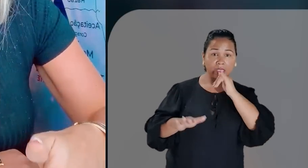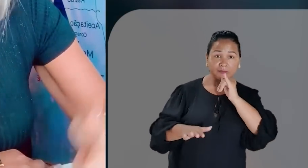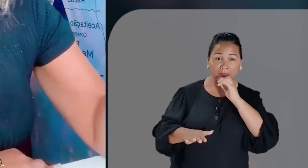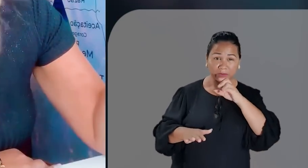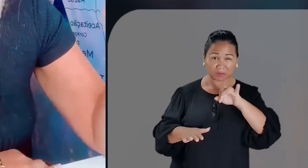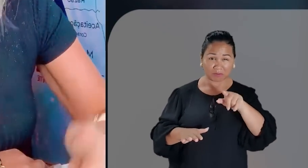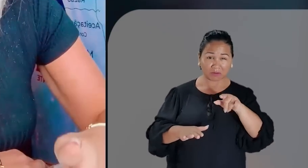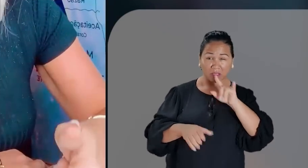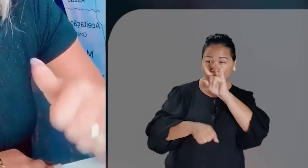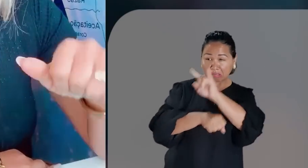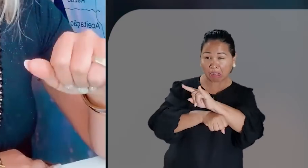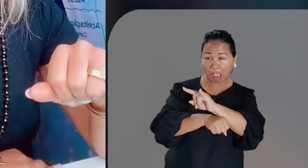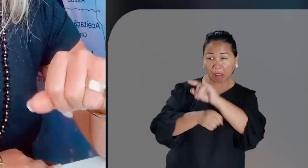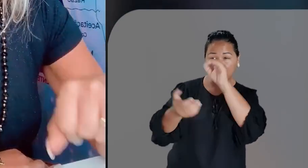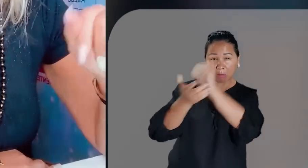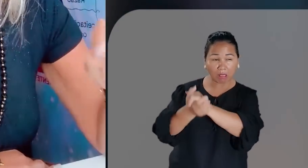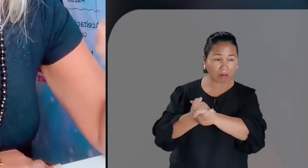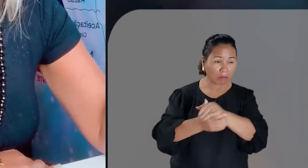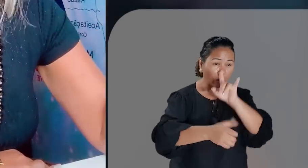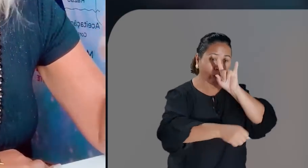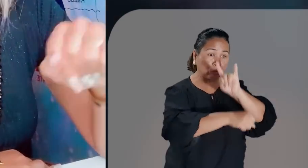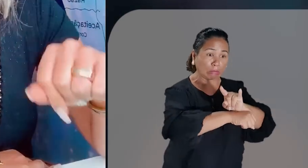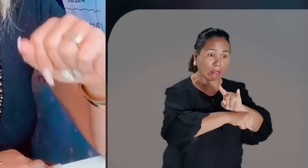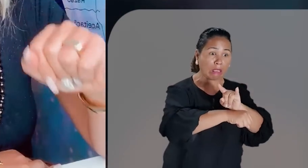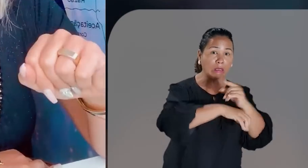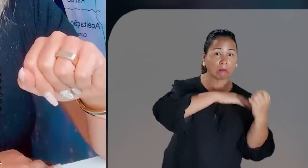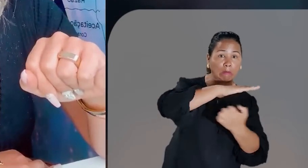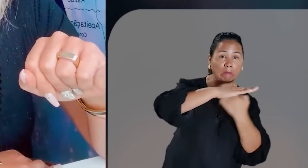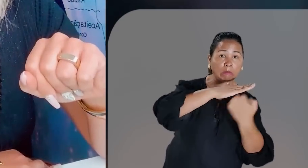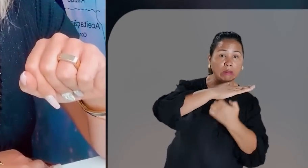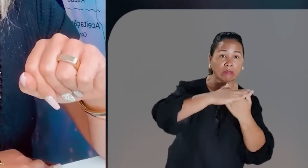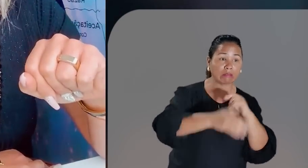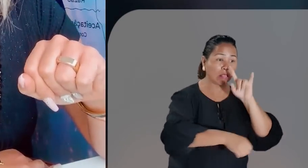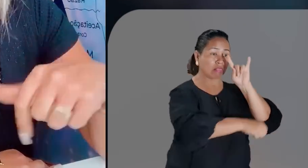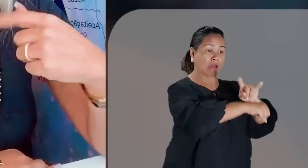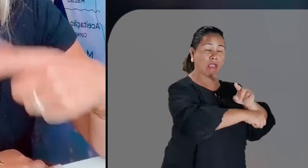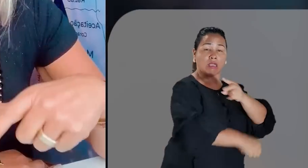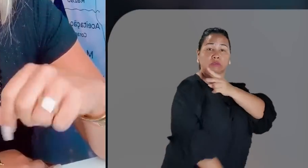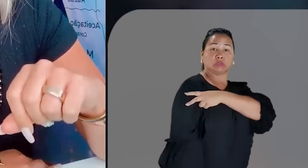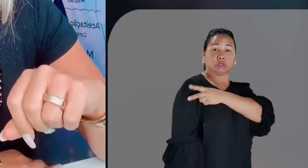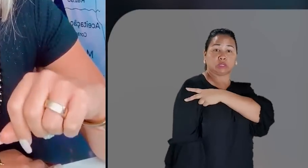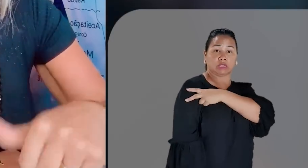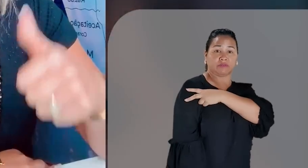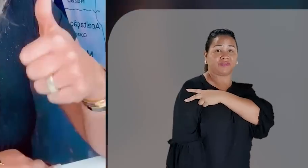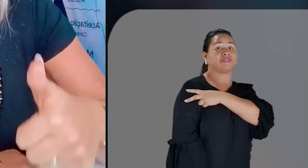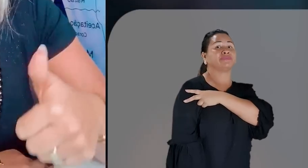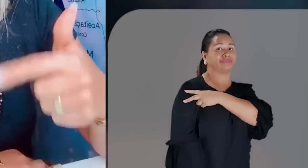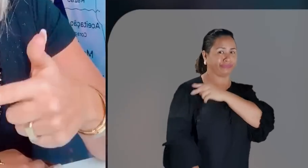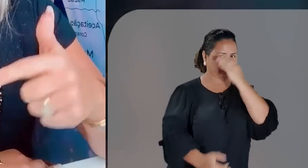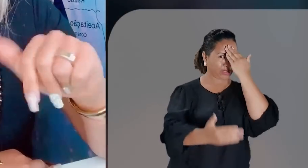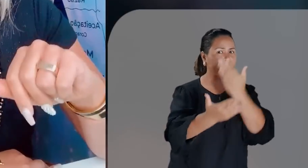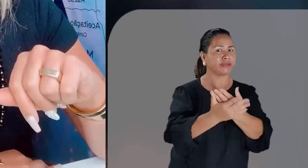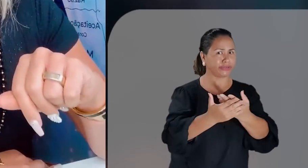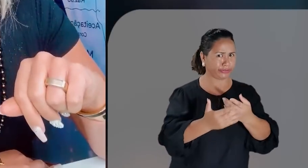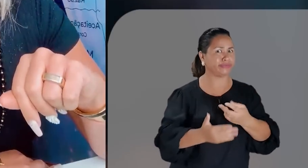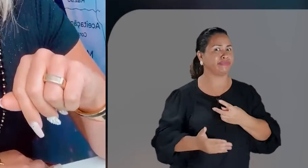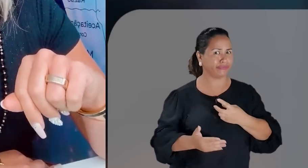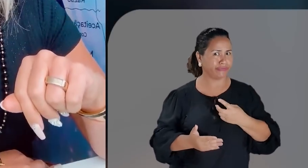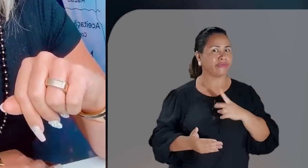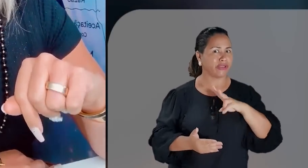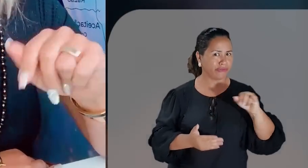marido, enganando tua esposa, isso é desonestidade, isso é traição. Você pode mudar tudo isso? Pode, mas vai ter que limpar esse lixo